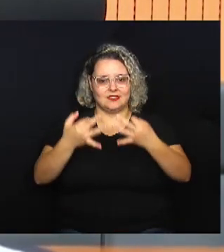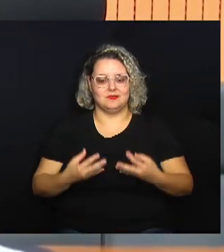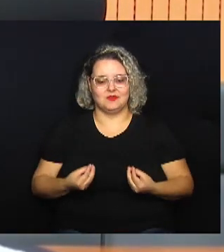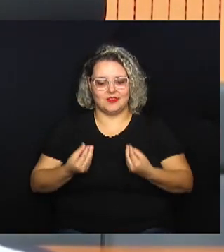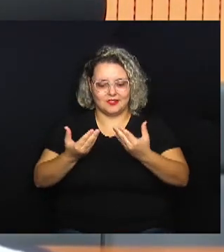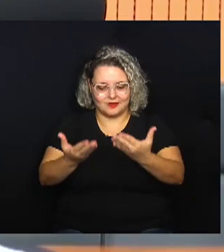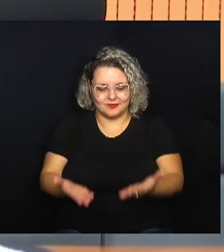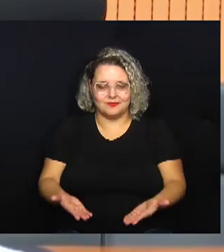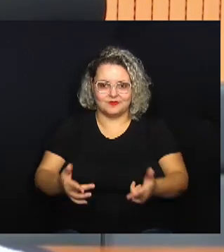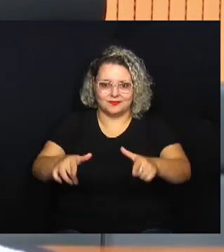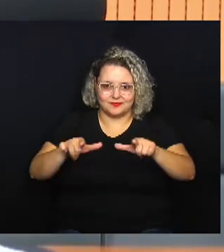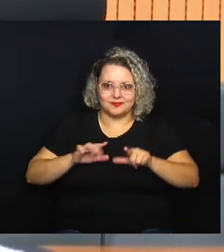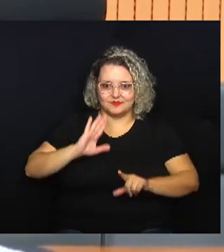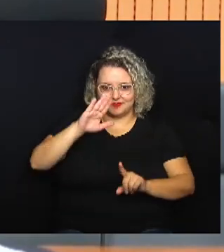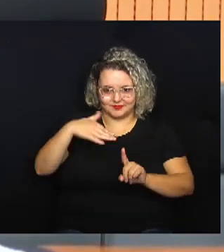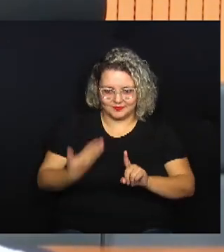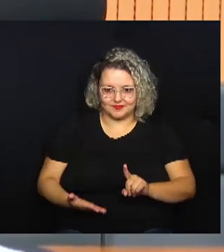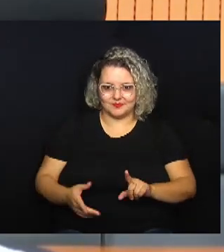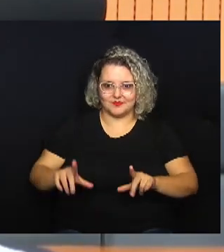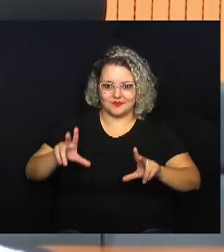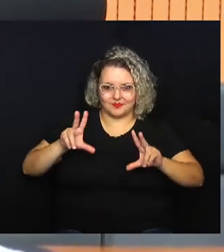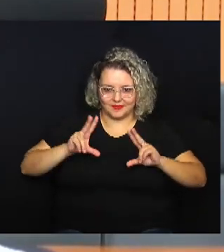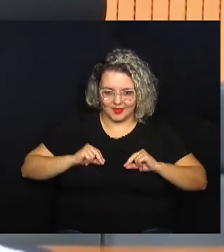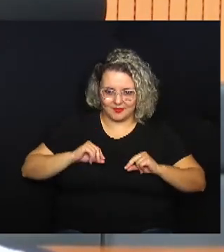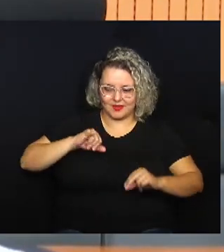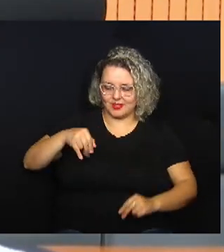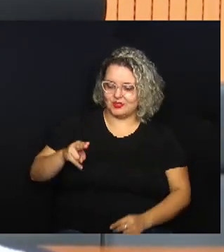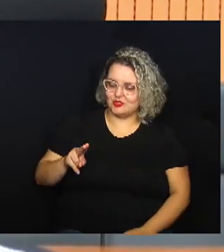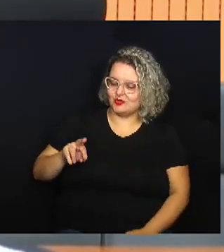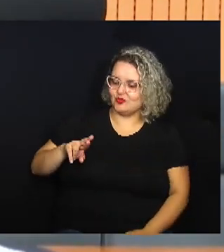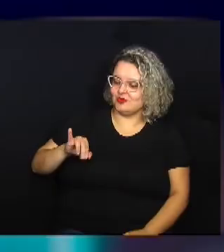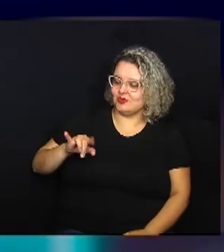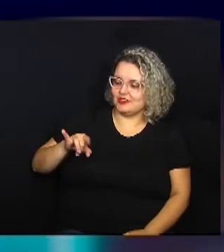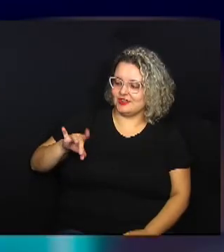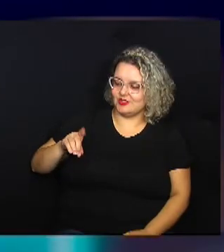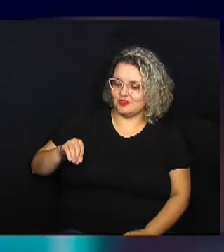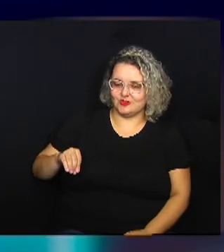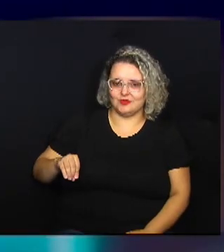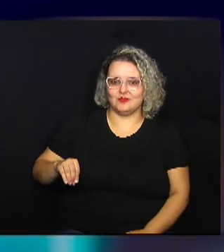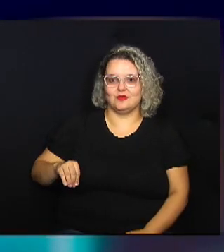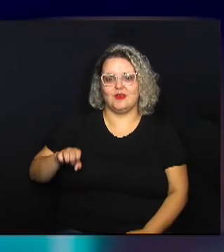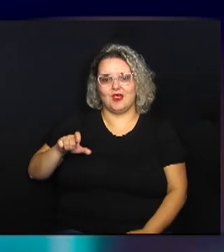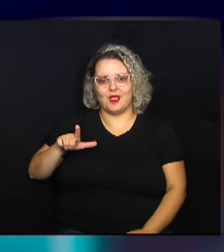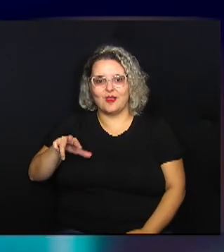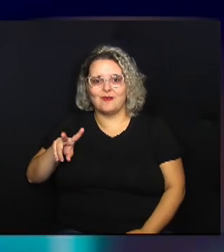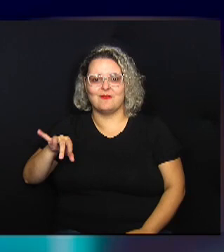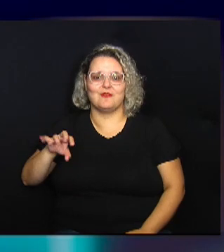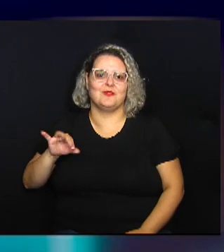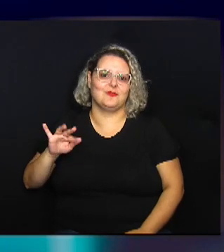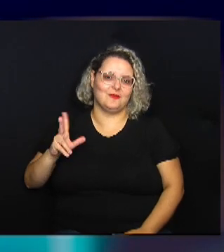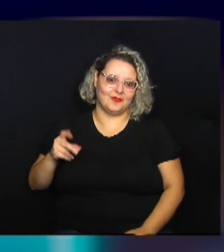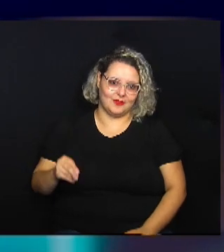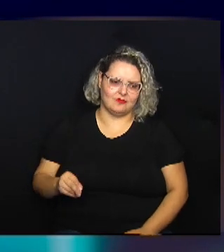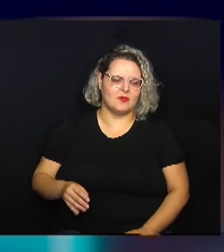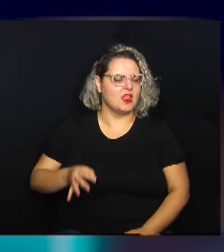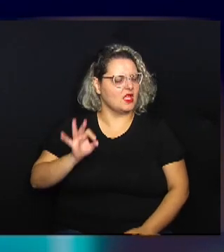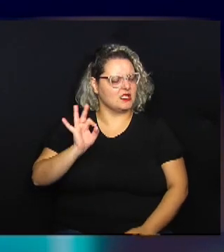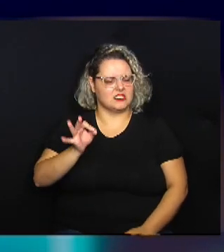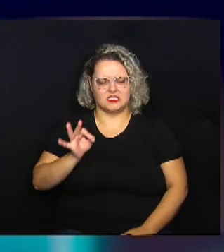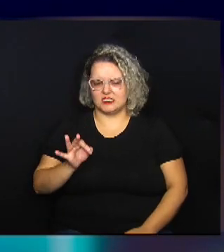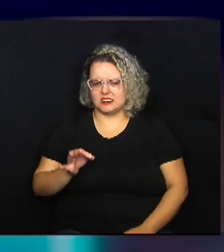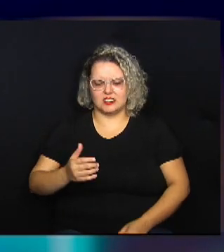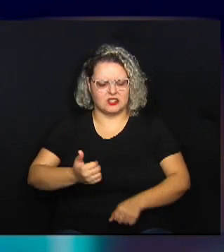da honraria o diploma de mérito jurídico Elvino Silva Filho Sem dúvida nenhuma é um dos profissionais